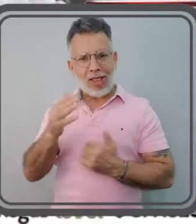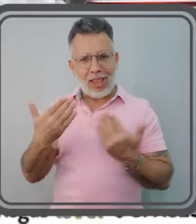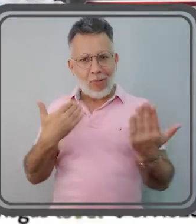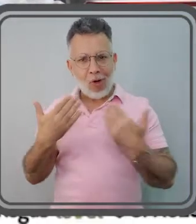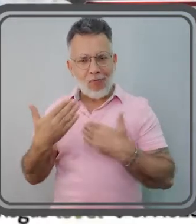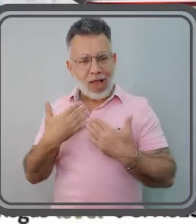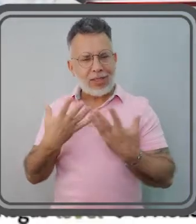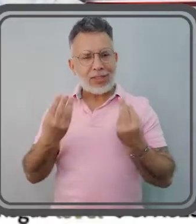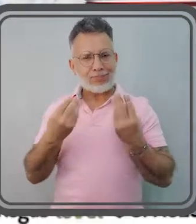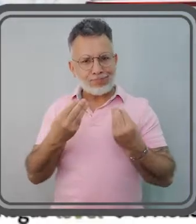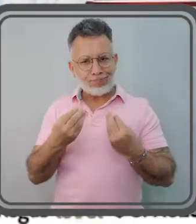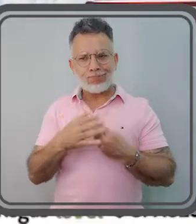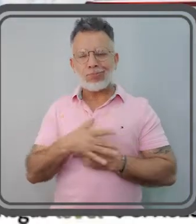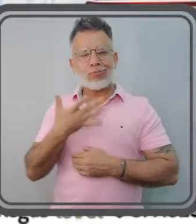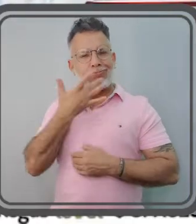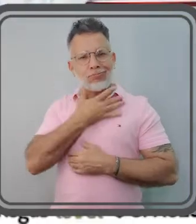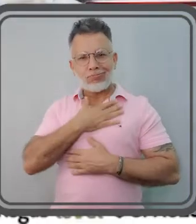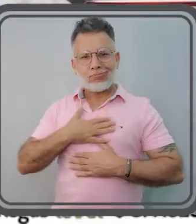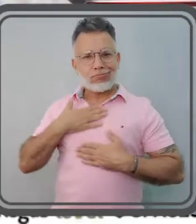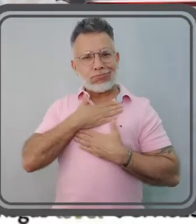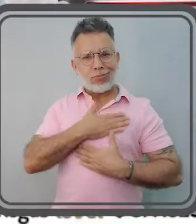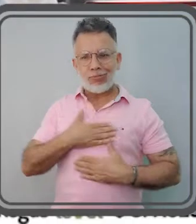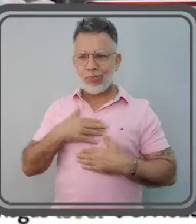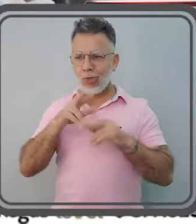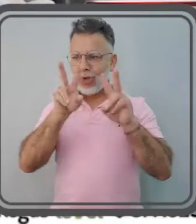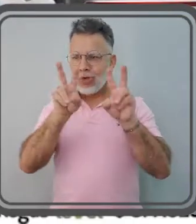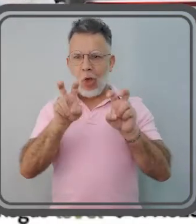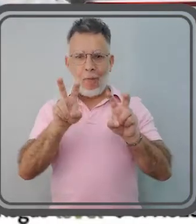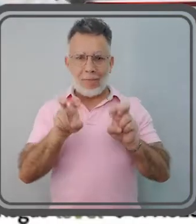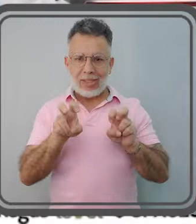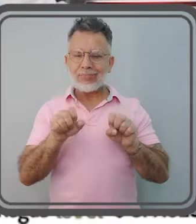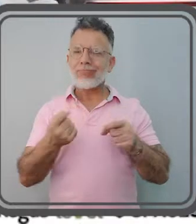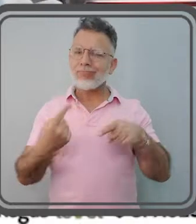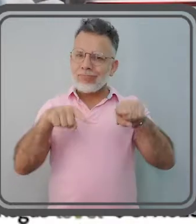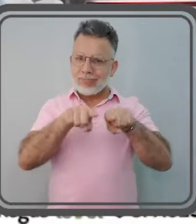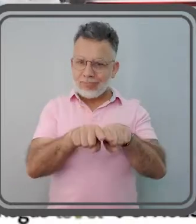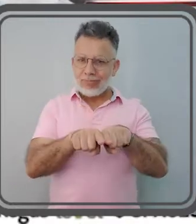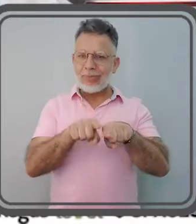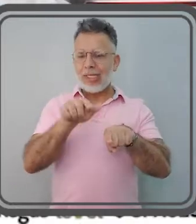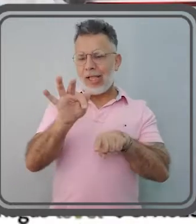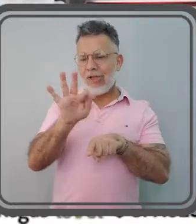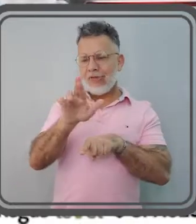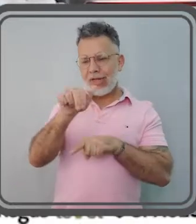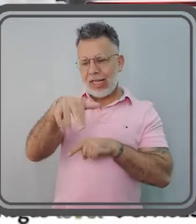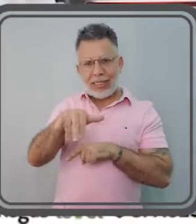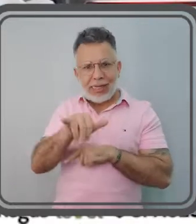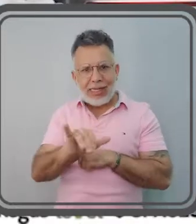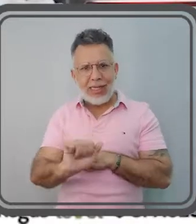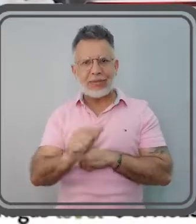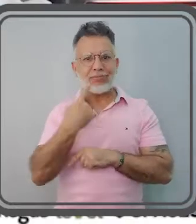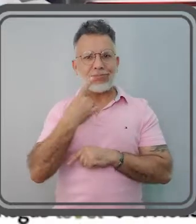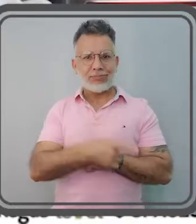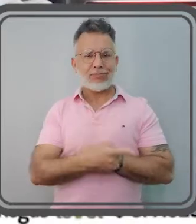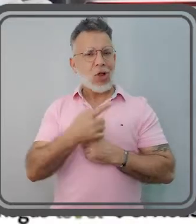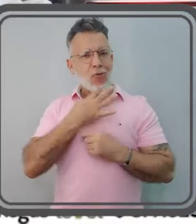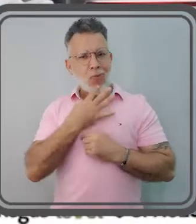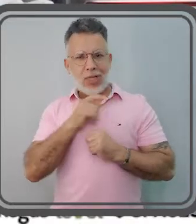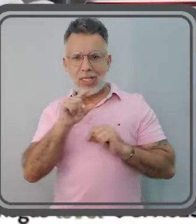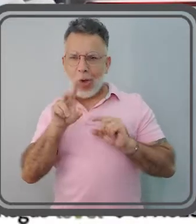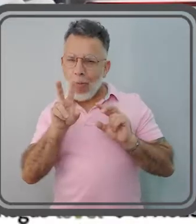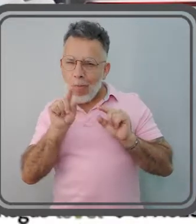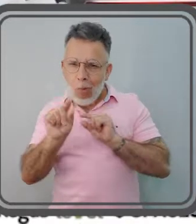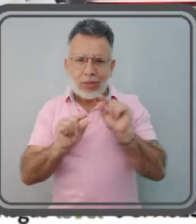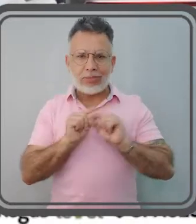Né? Lucas, bom, vamos conhecer um pouquinho, né, dessa sua trajetória fantástica. Você faz parte